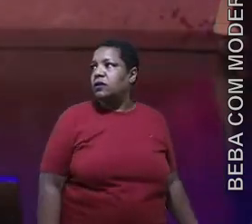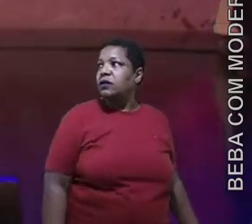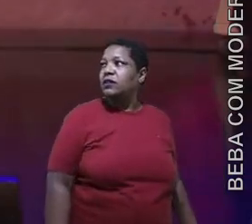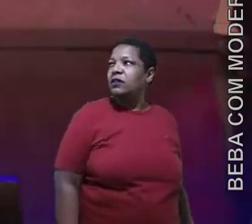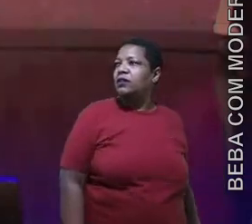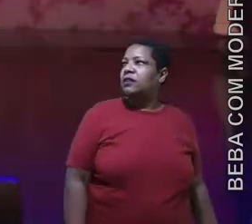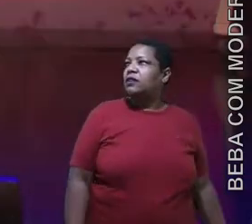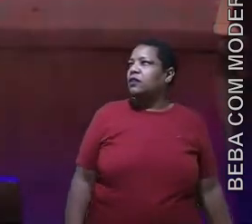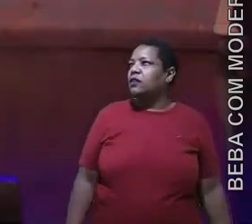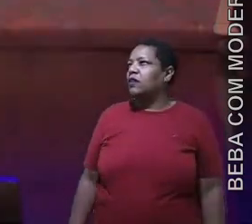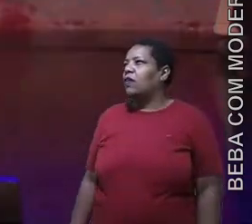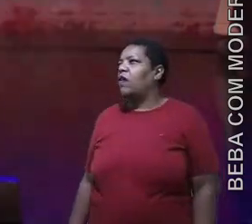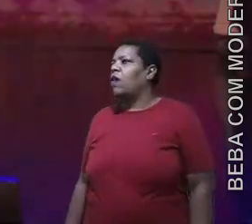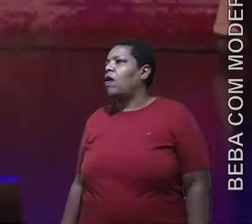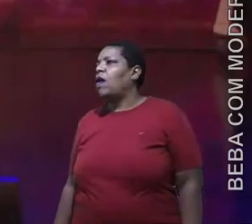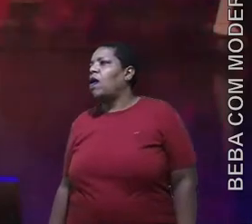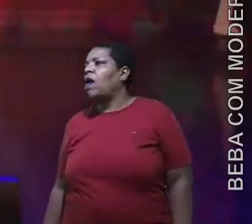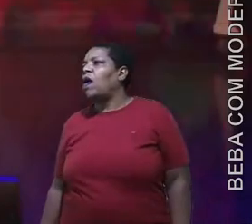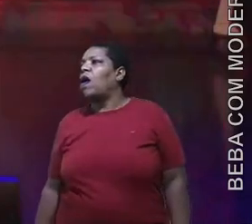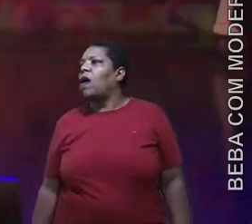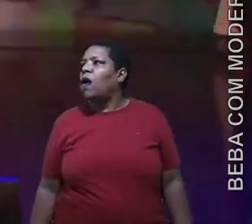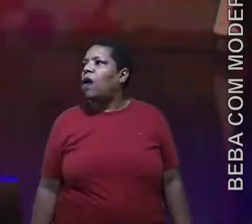E aí